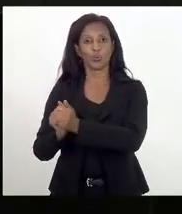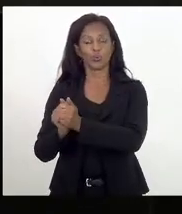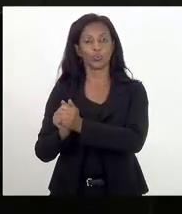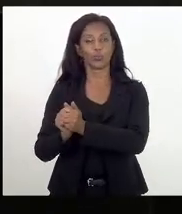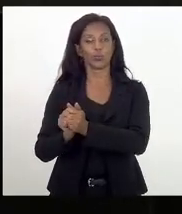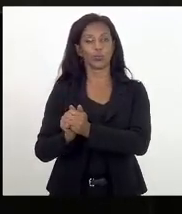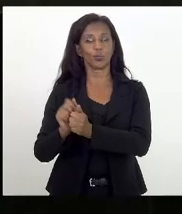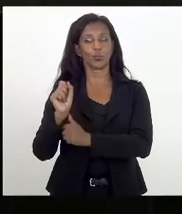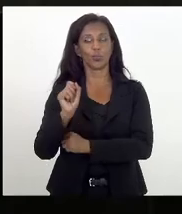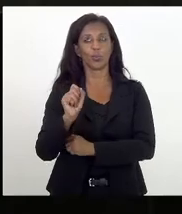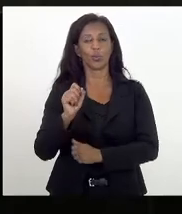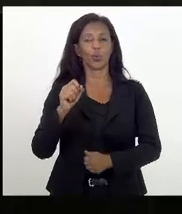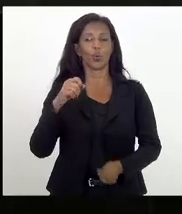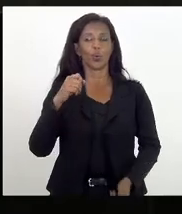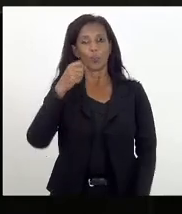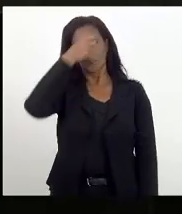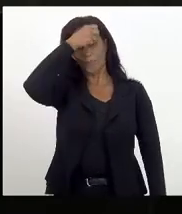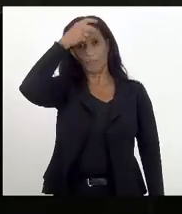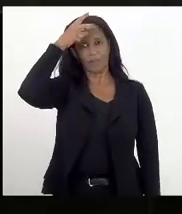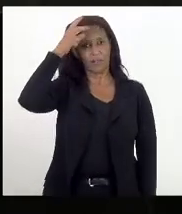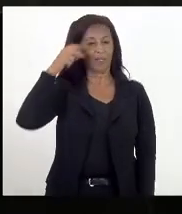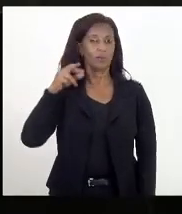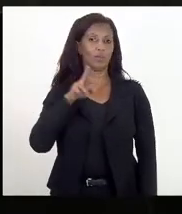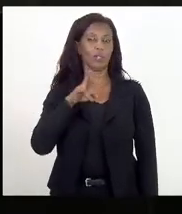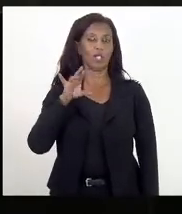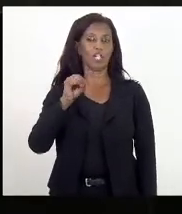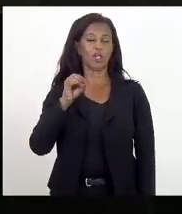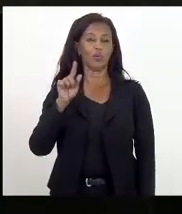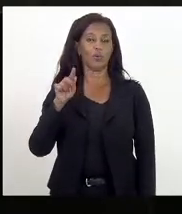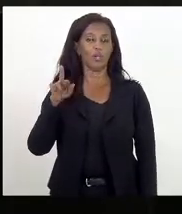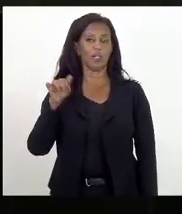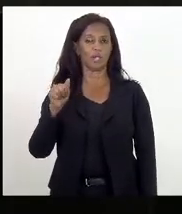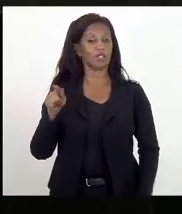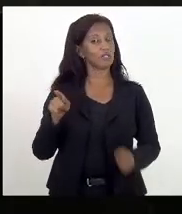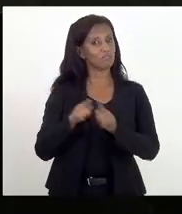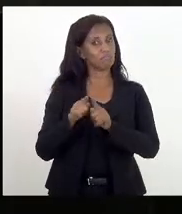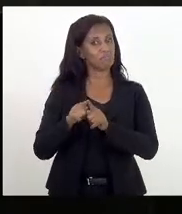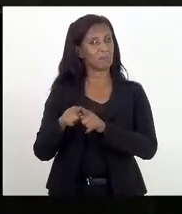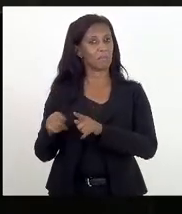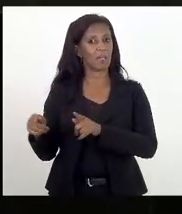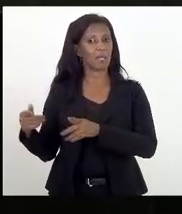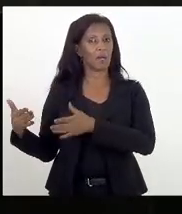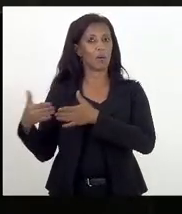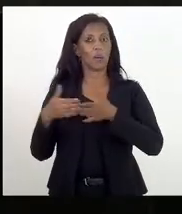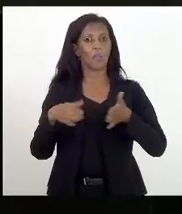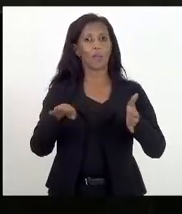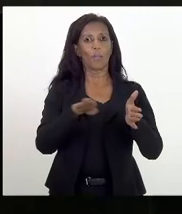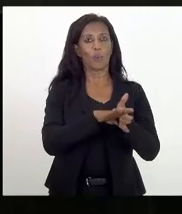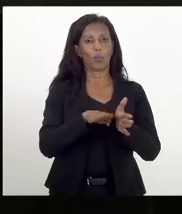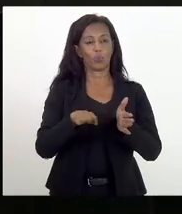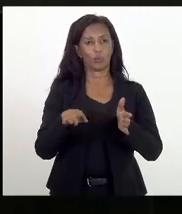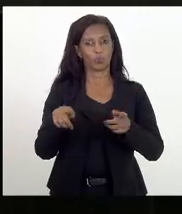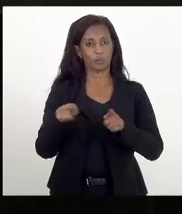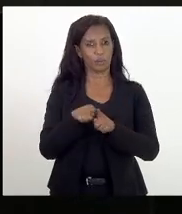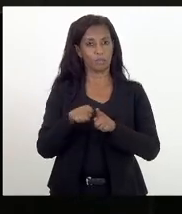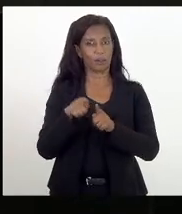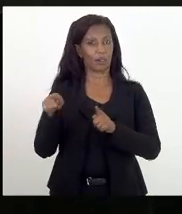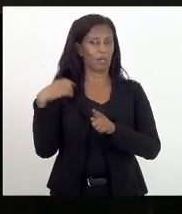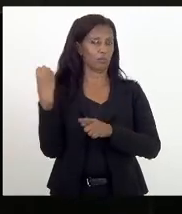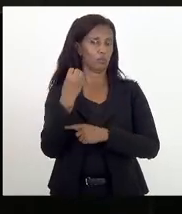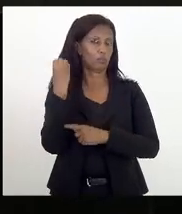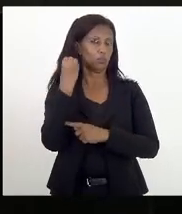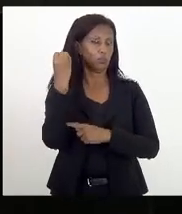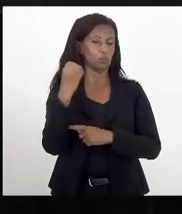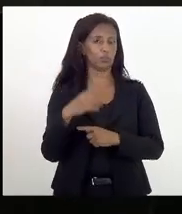de Rio Grande o executado do Estadual falo Branco Rio Grande é uma cidade portuária do Estado do Rio Grande do Sul nós estamos